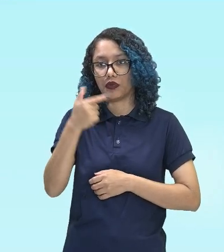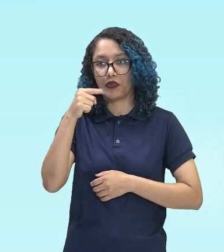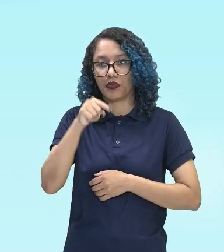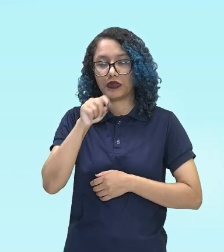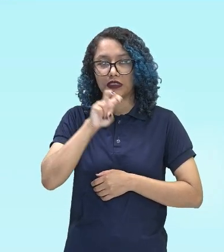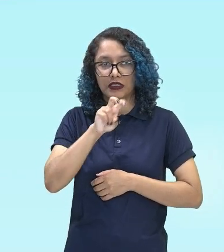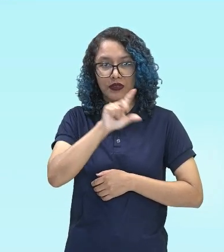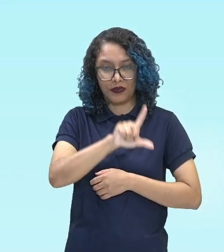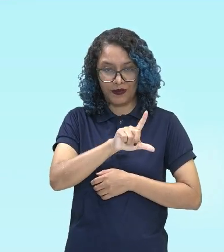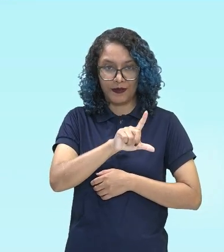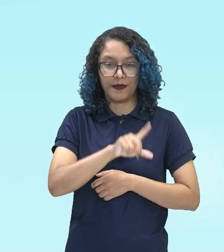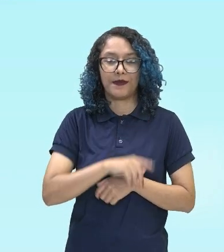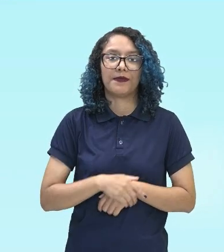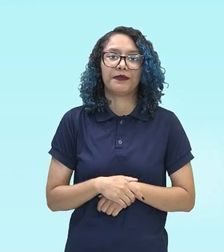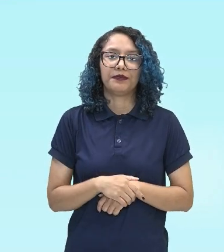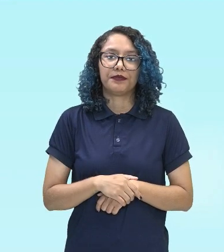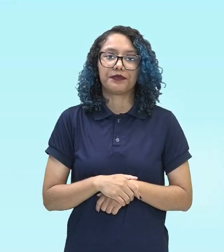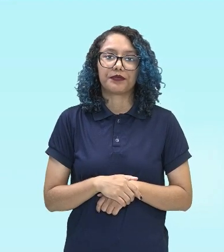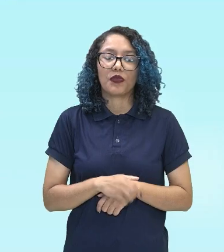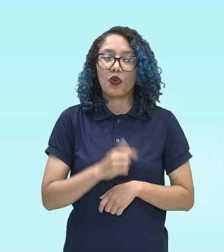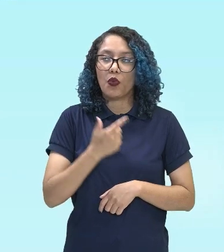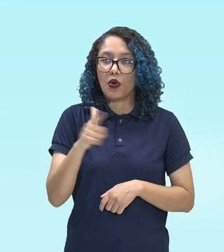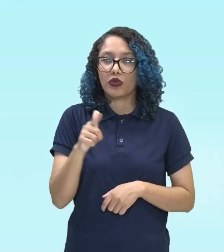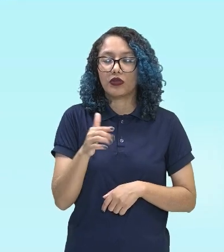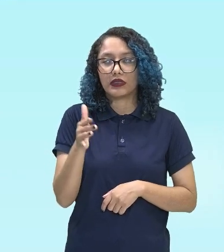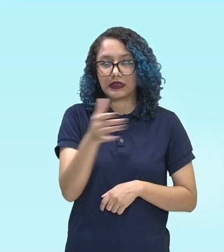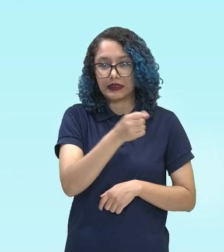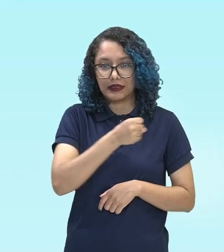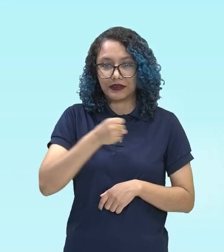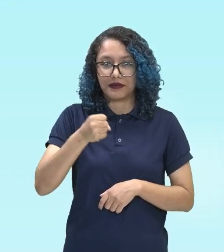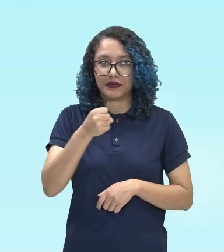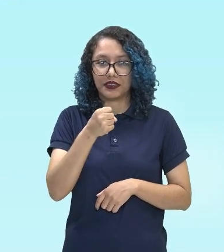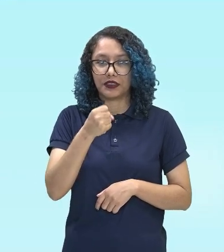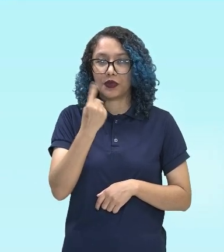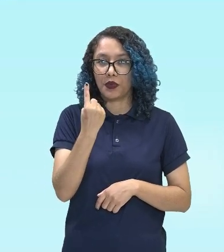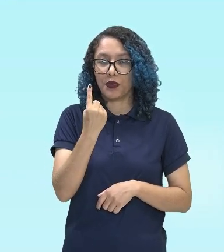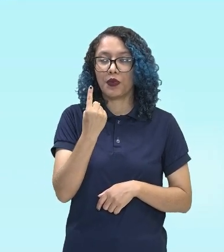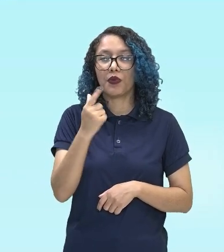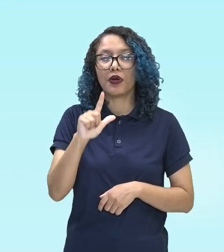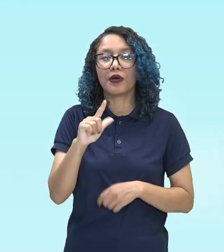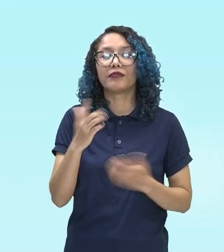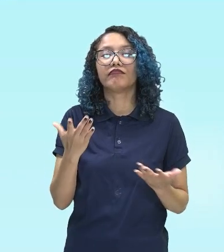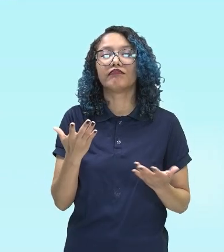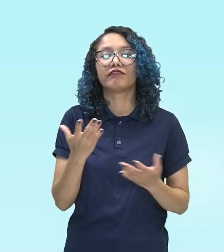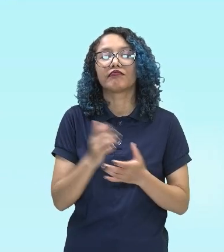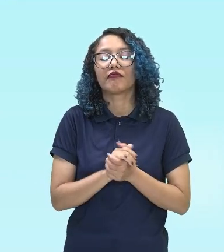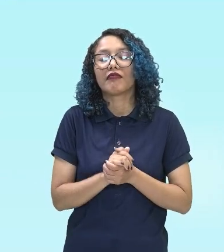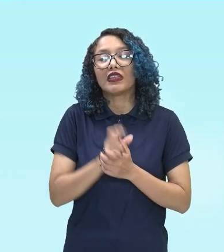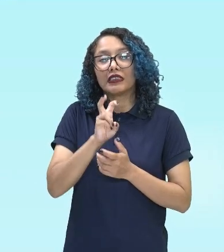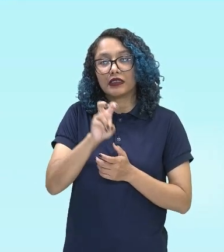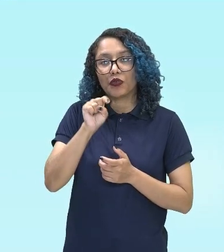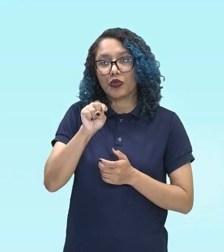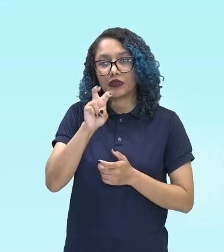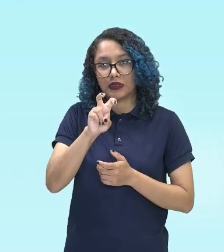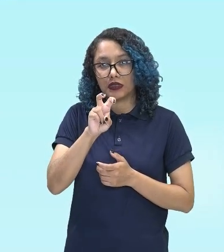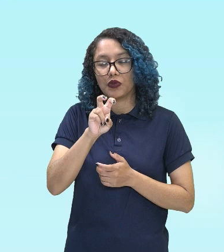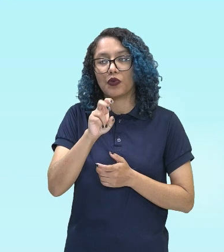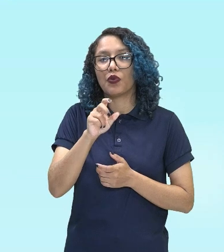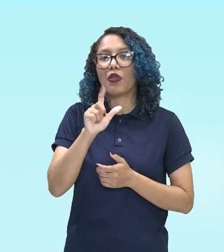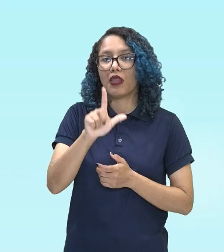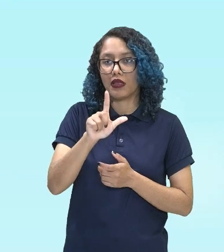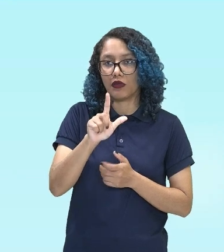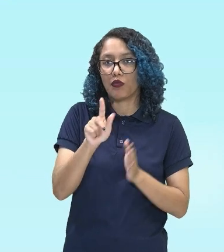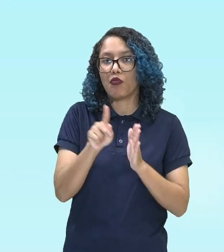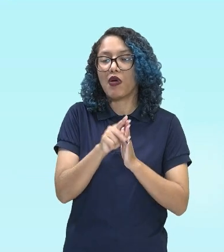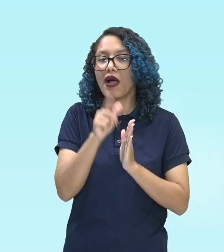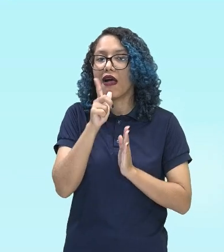132,5 litros. Cerveja, 1 litro, 5,5 litros. Então, a gente tem,